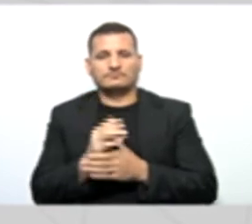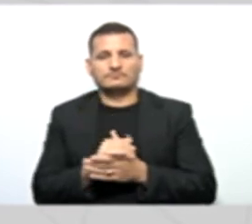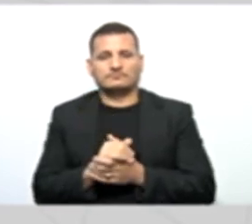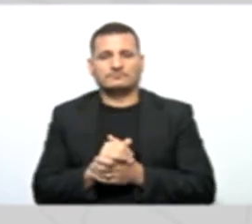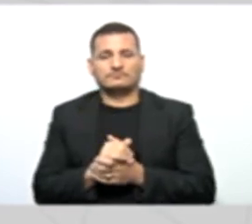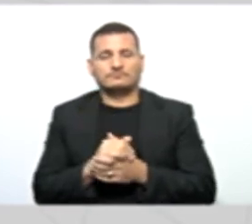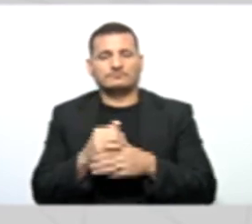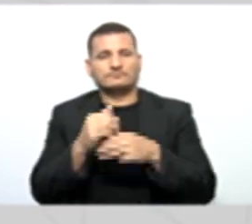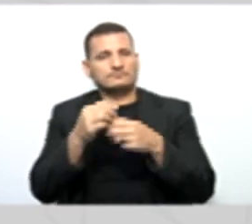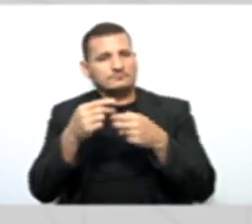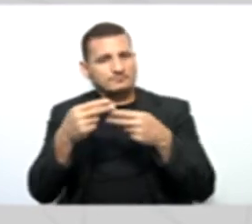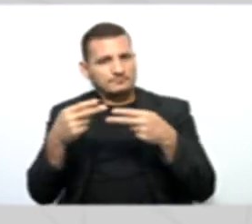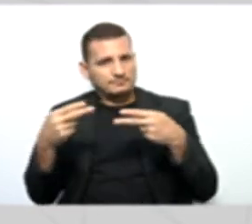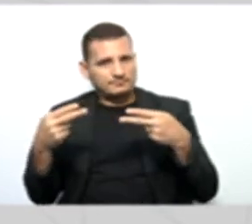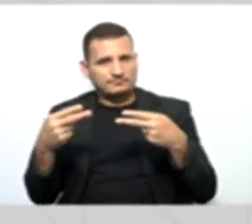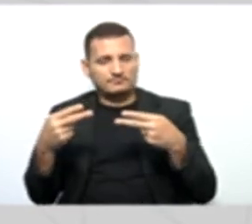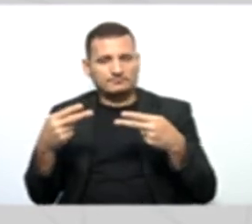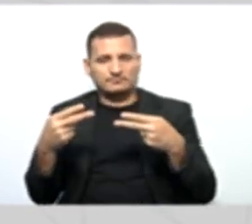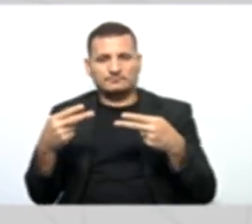os objetos